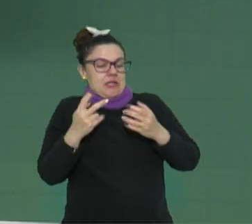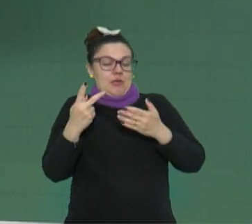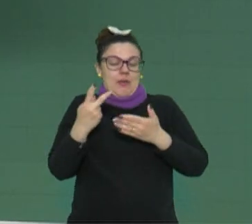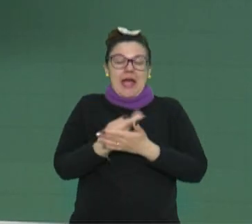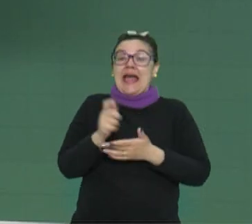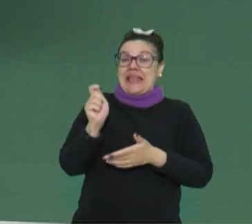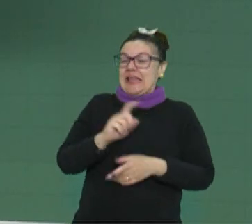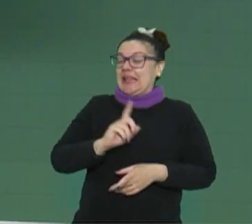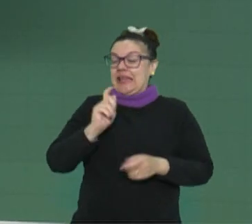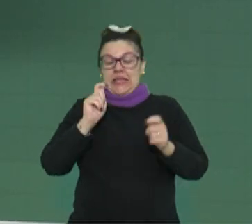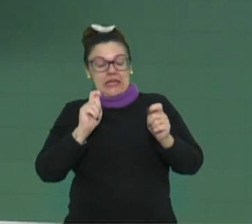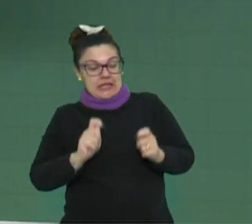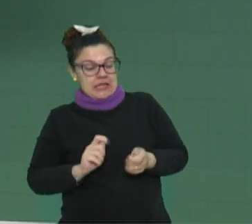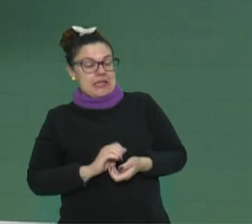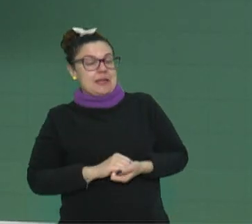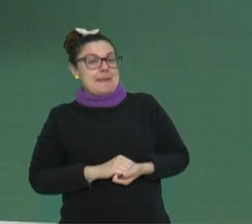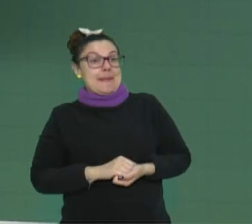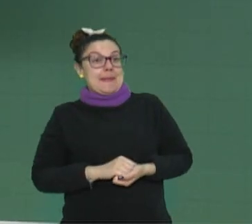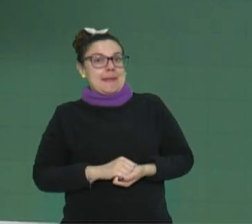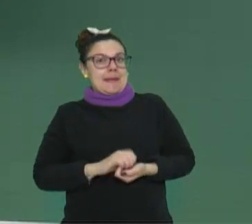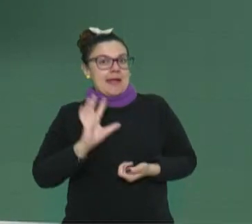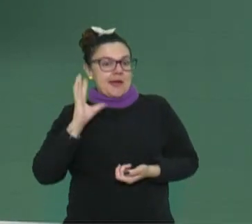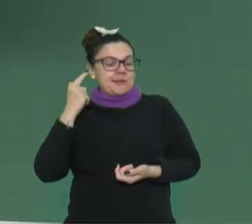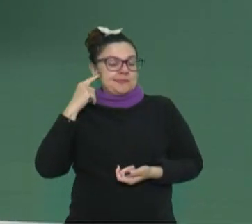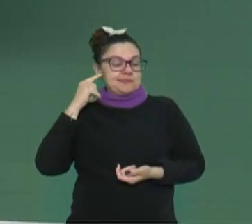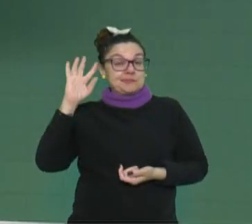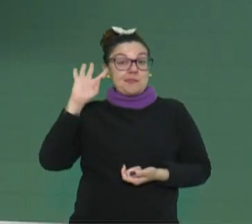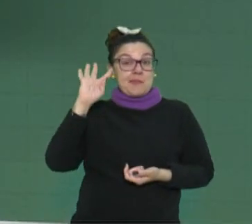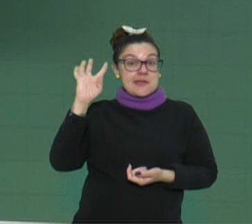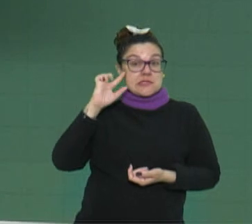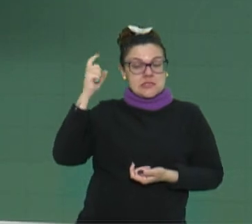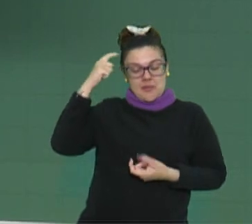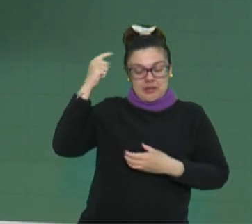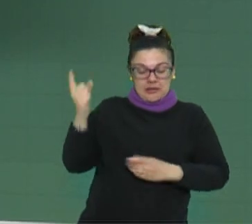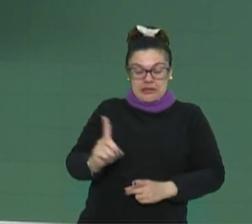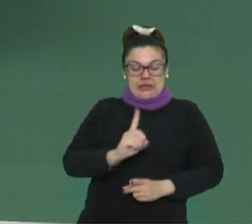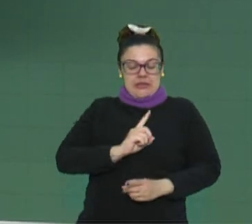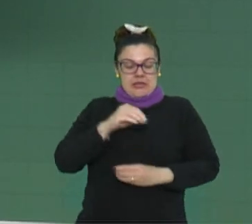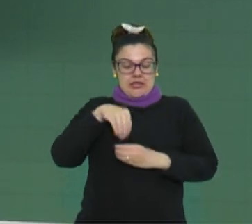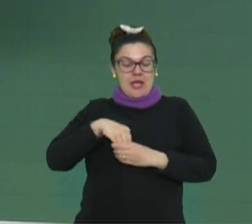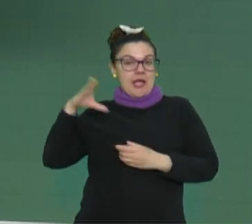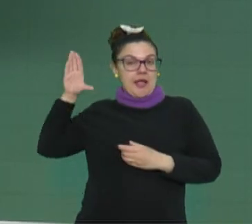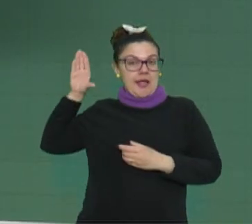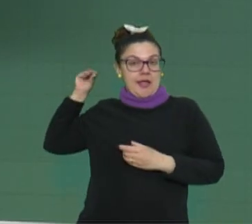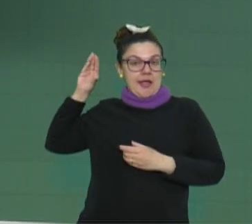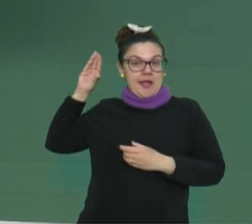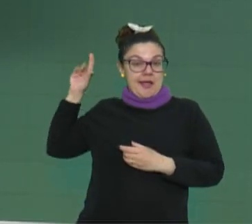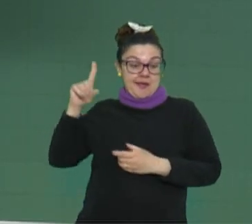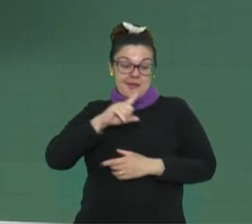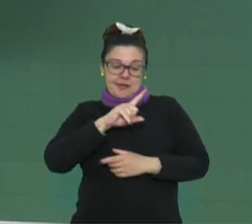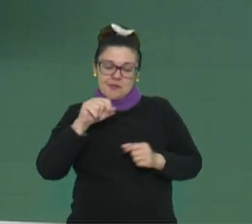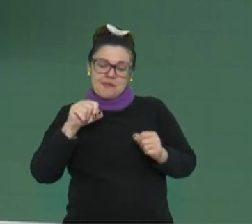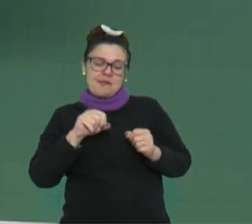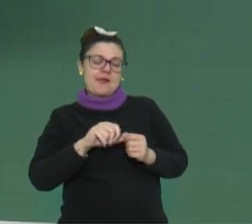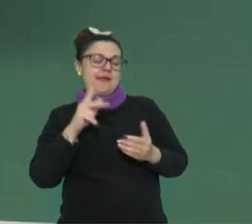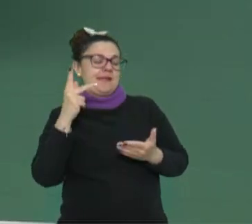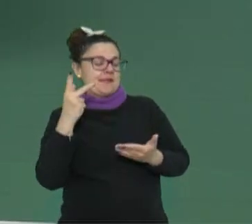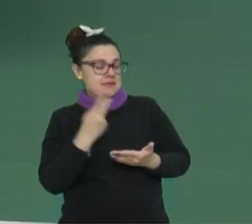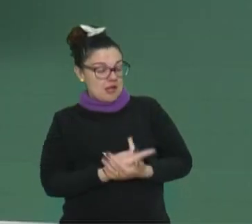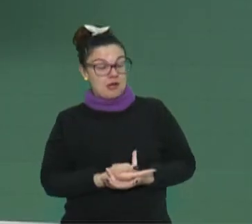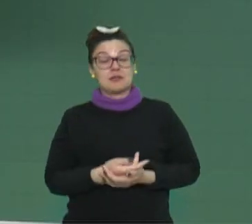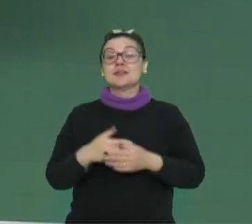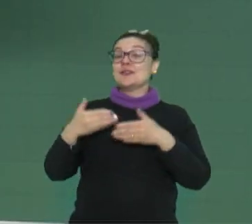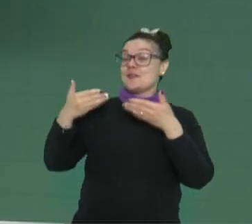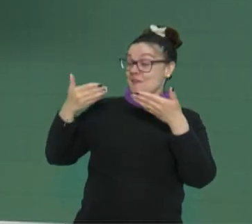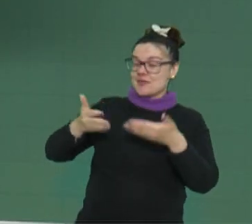devo, será que não devo? E alguma coisa aconteceu no seu pensamento, dentro de você, que falou assim, não faz isso está errado. E foi justamente o que a